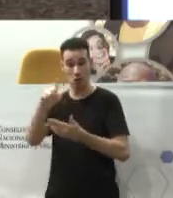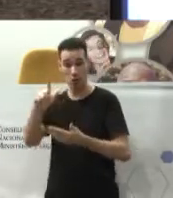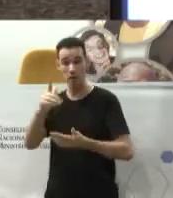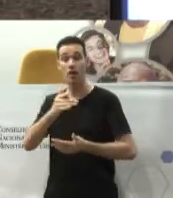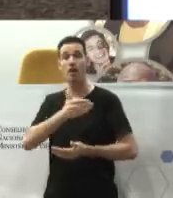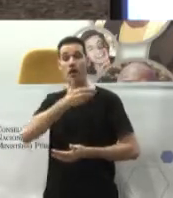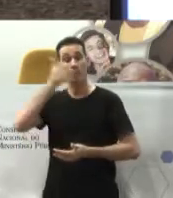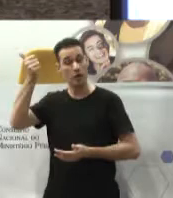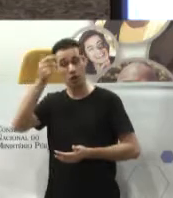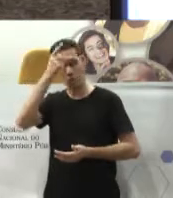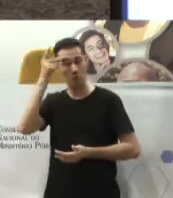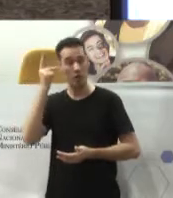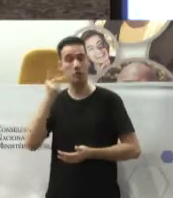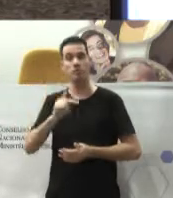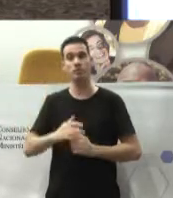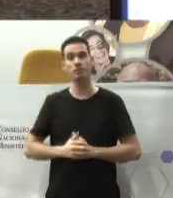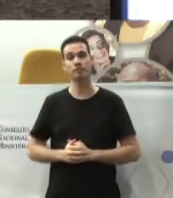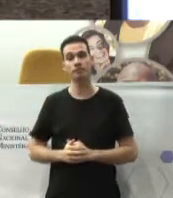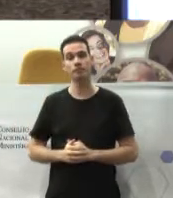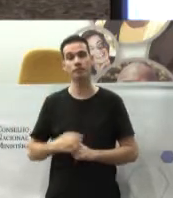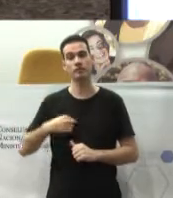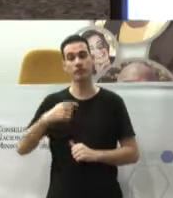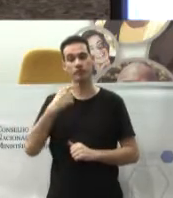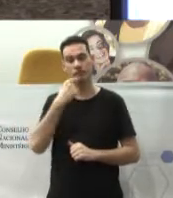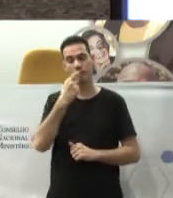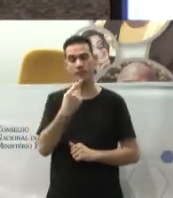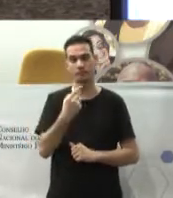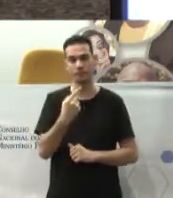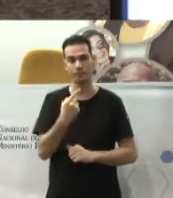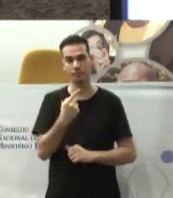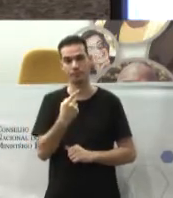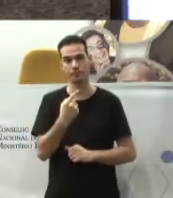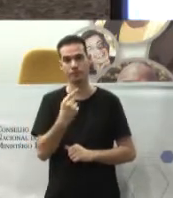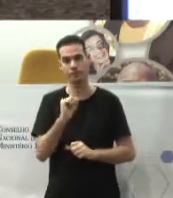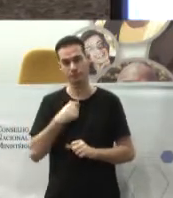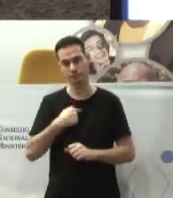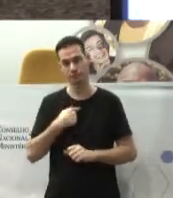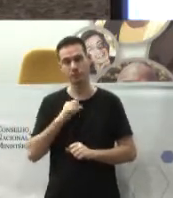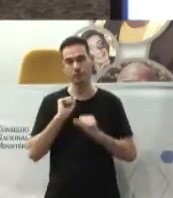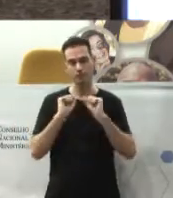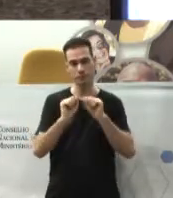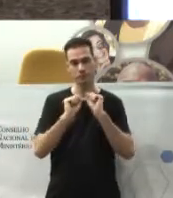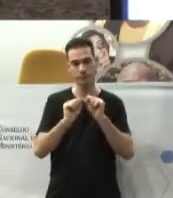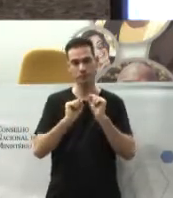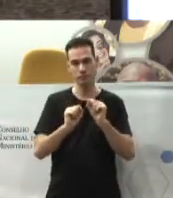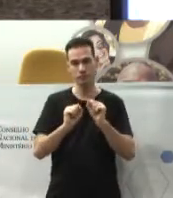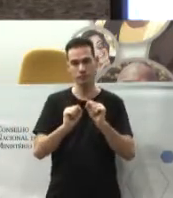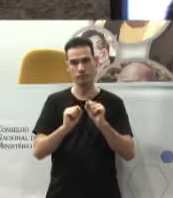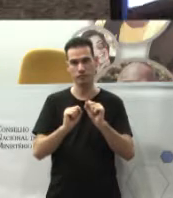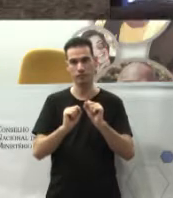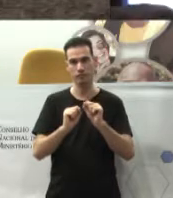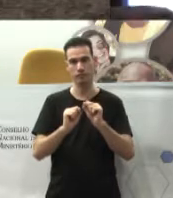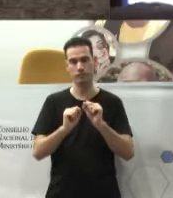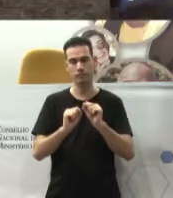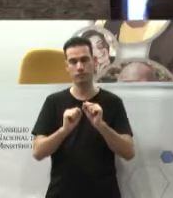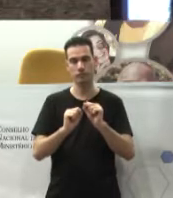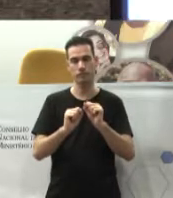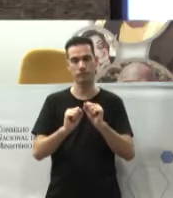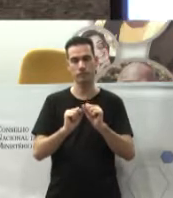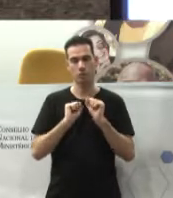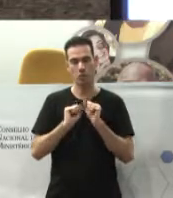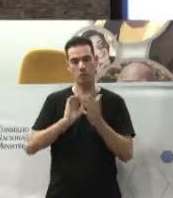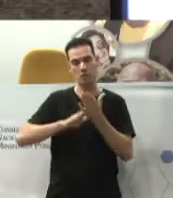que fala do termo de ajustamento de conduta, ela fala que eu posso, no termo de ajustamento de conduta, interpretar